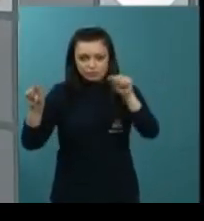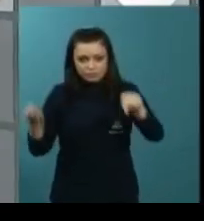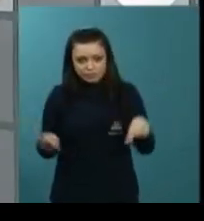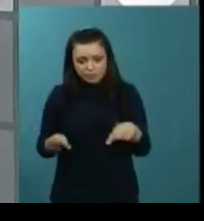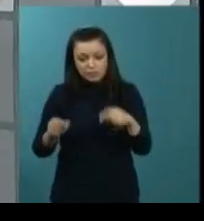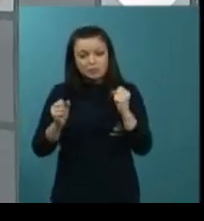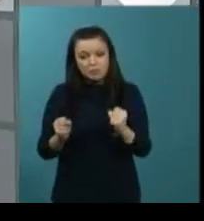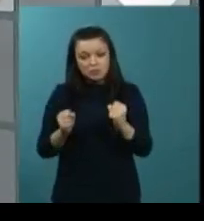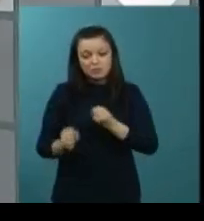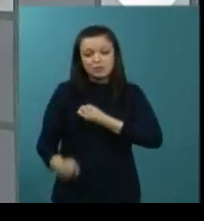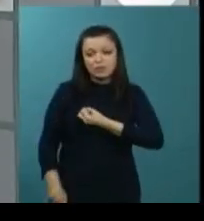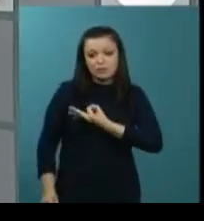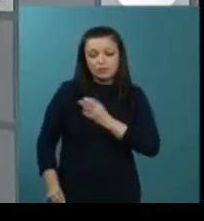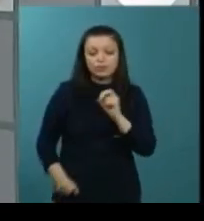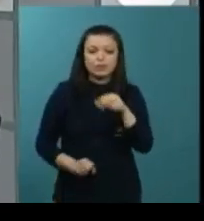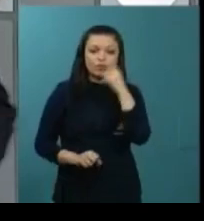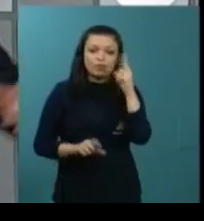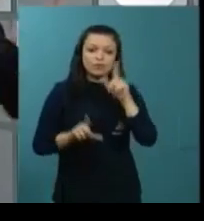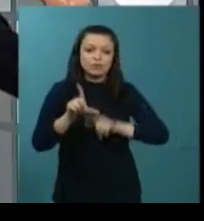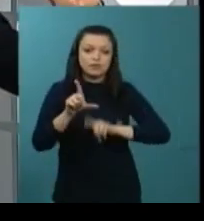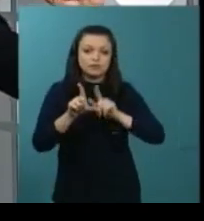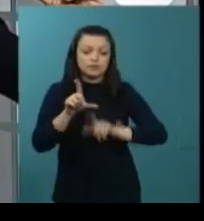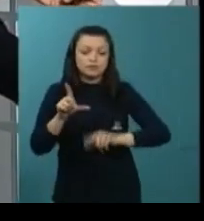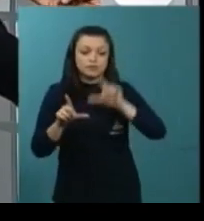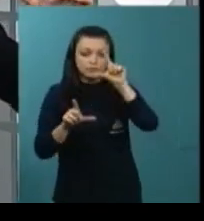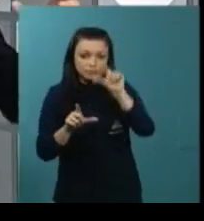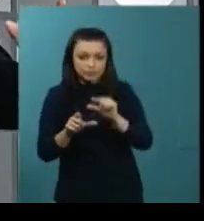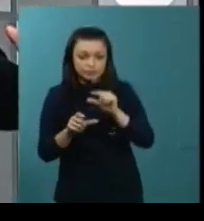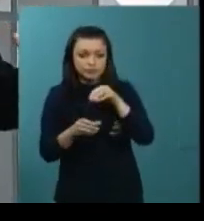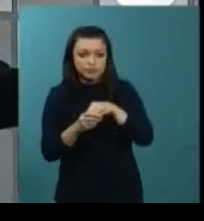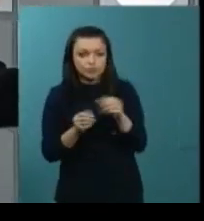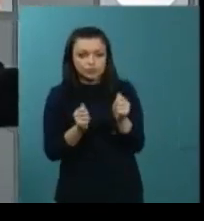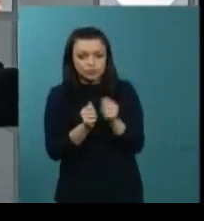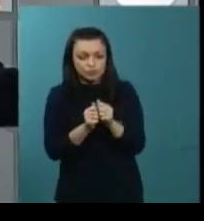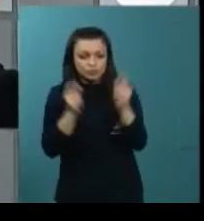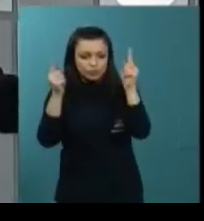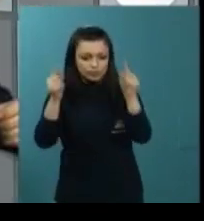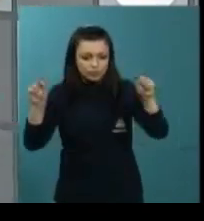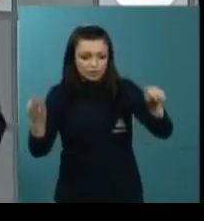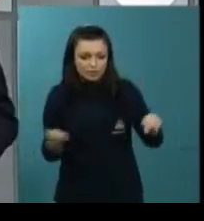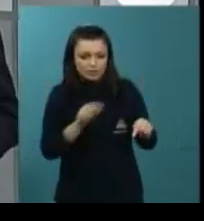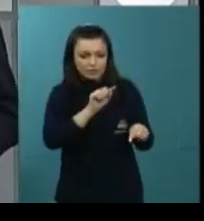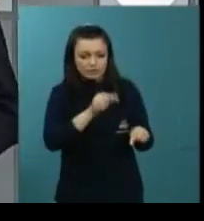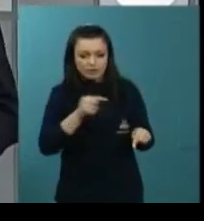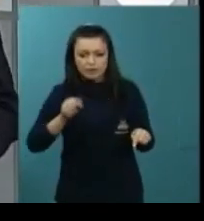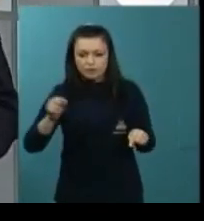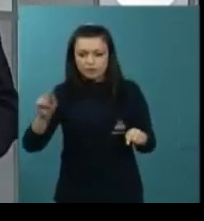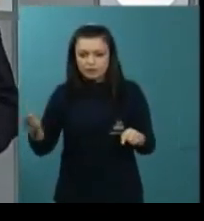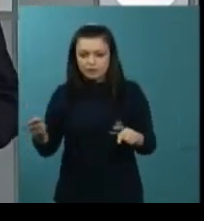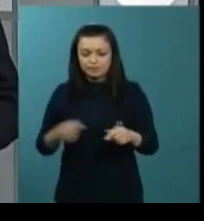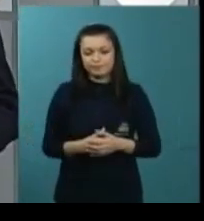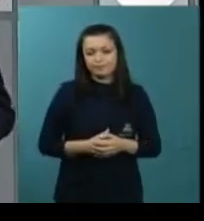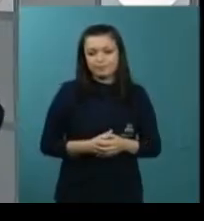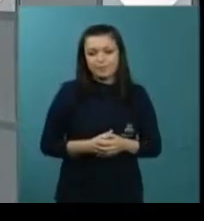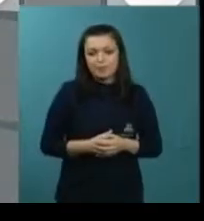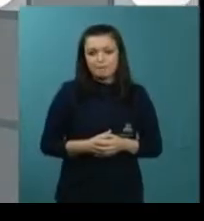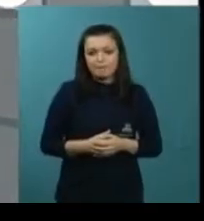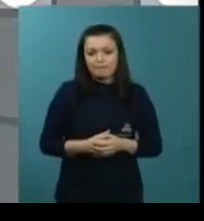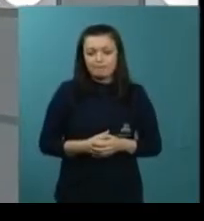elementos são representados dentro de chaves e separados com vírgulas.